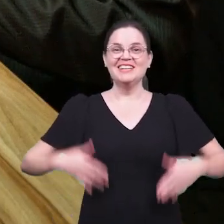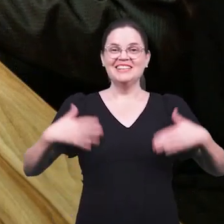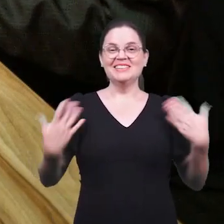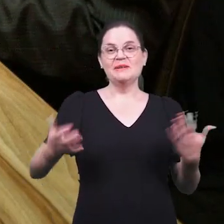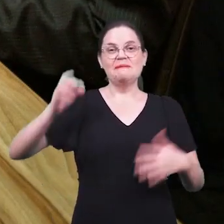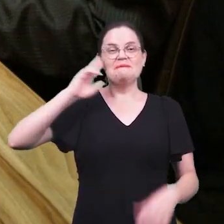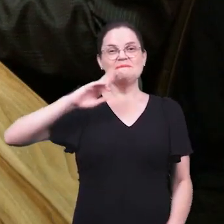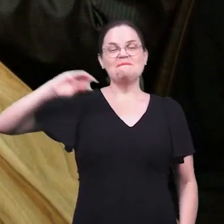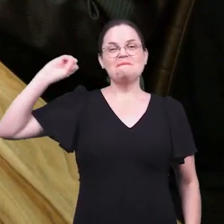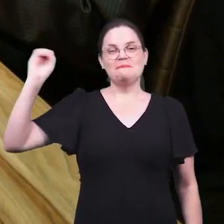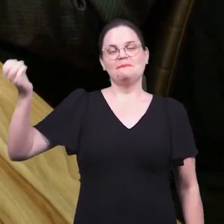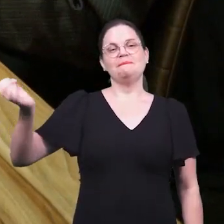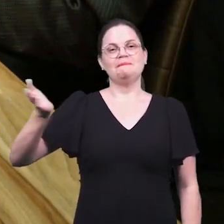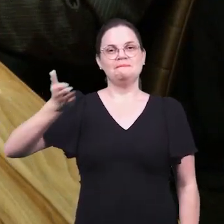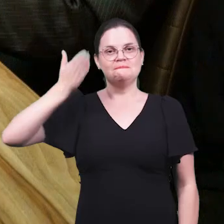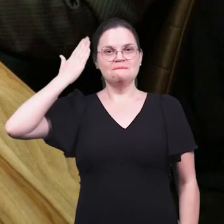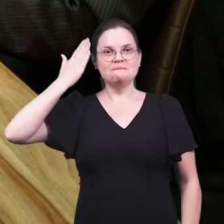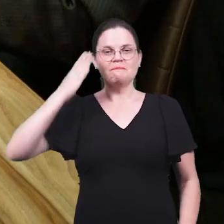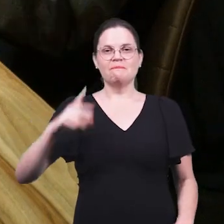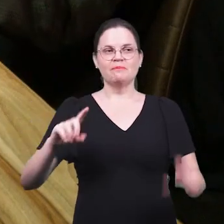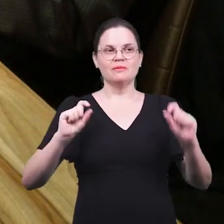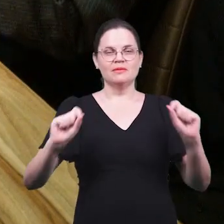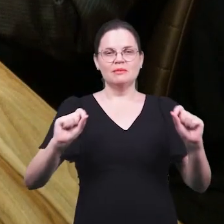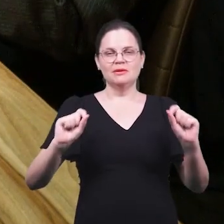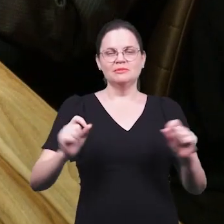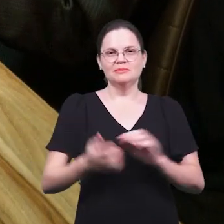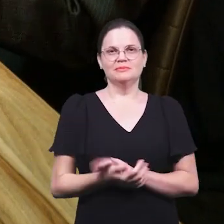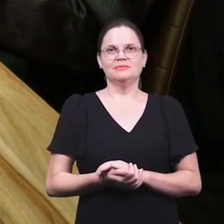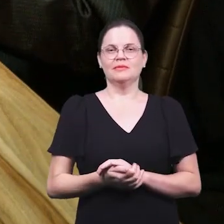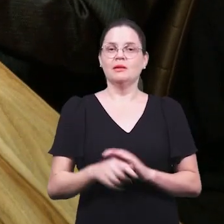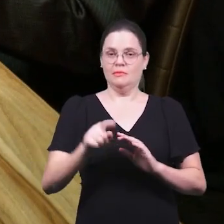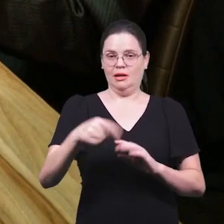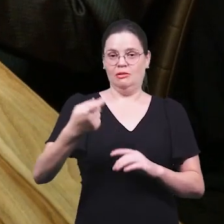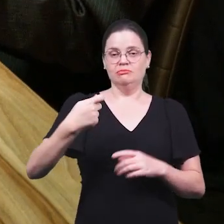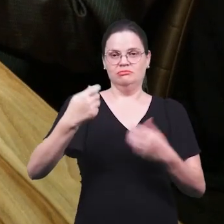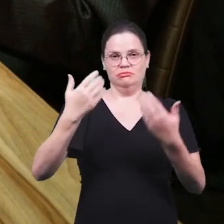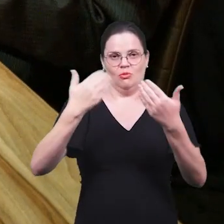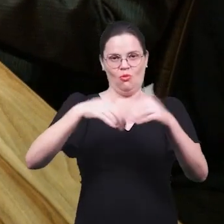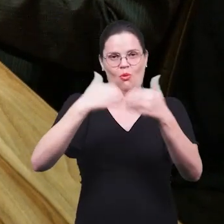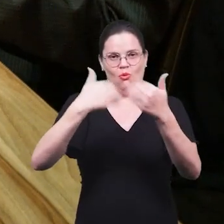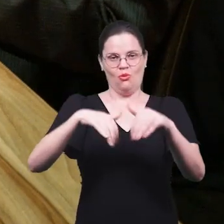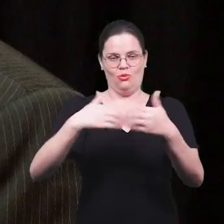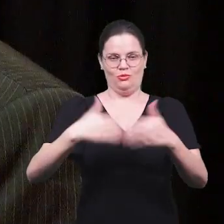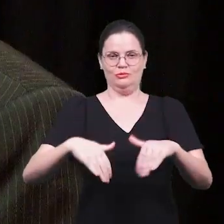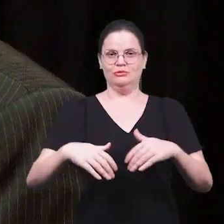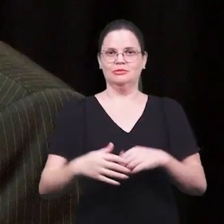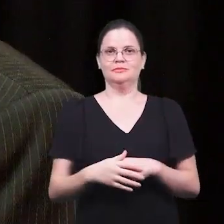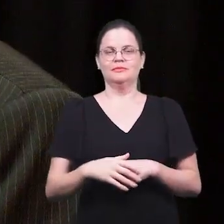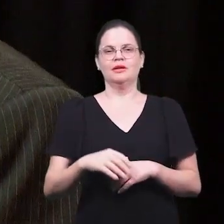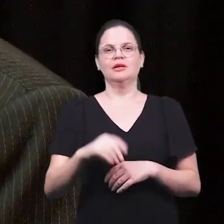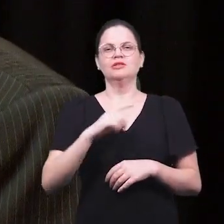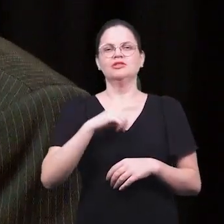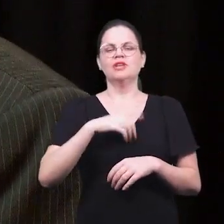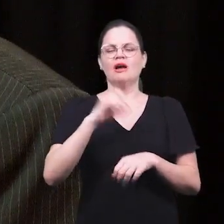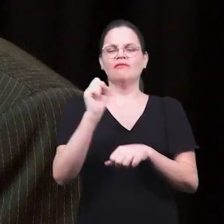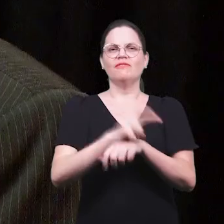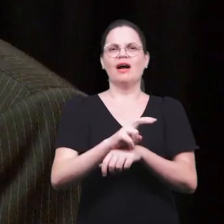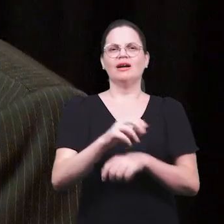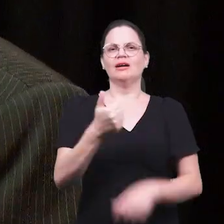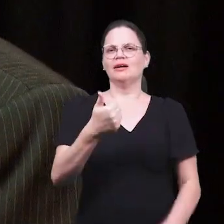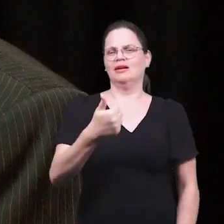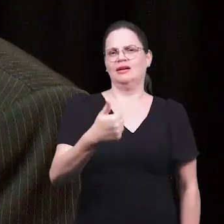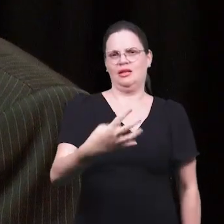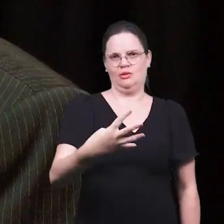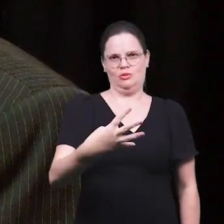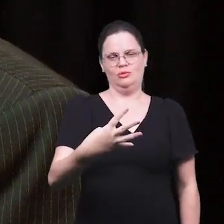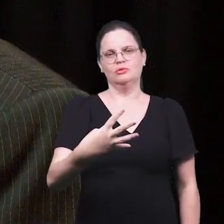depois. E então o Senhor mostrou que era para, de fato, me inscrever para esse concurso.